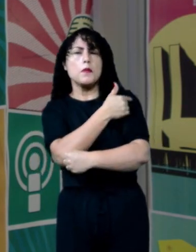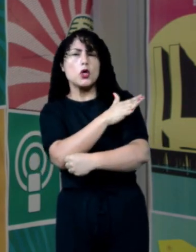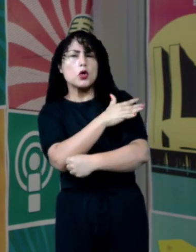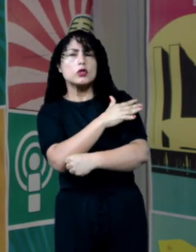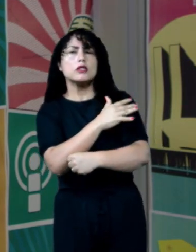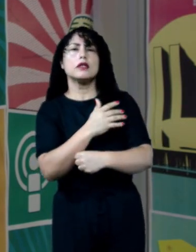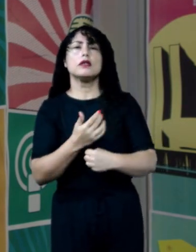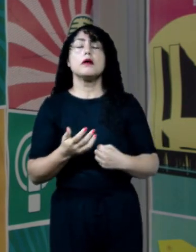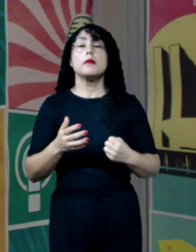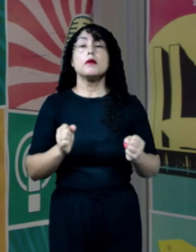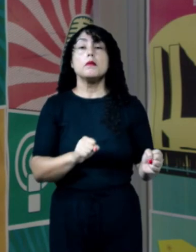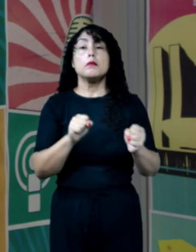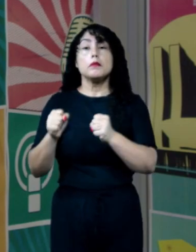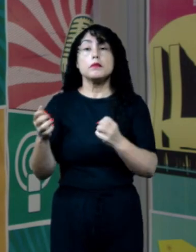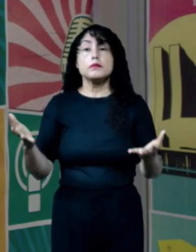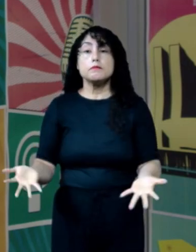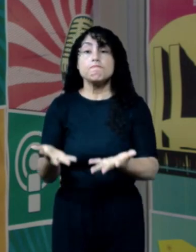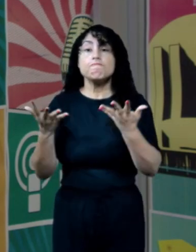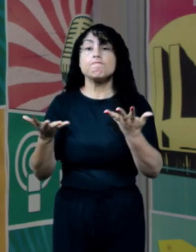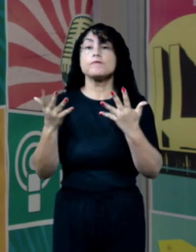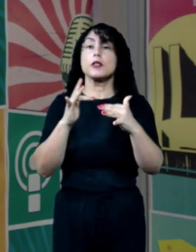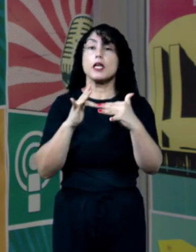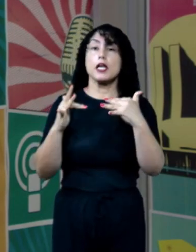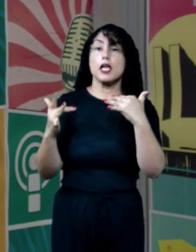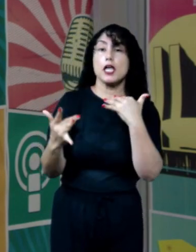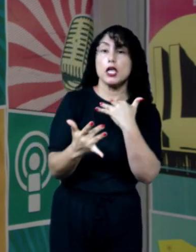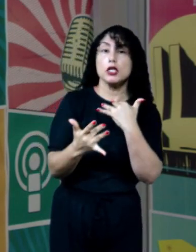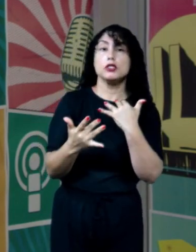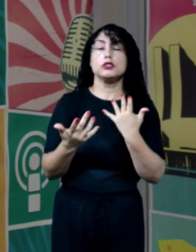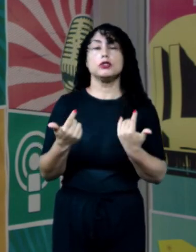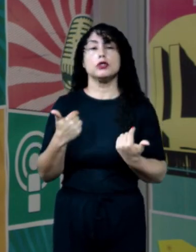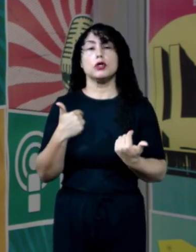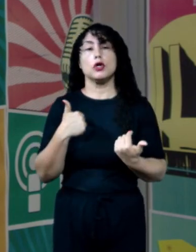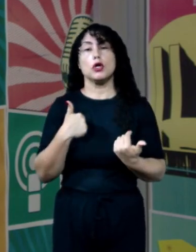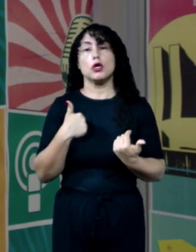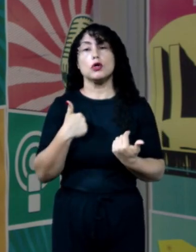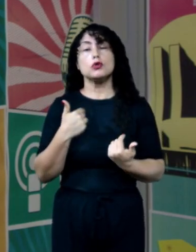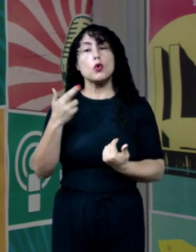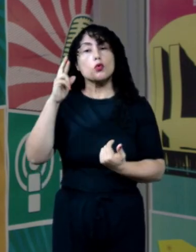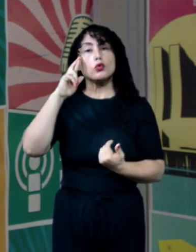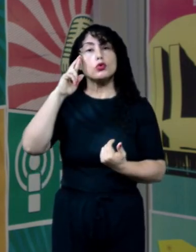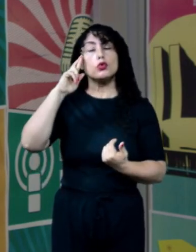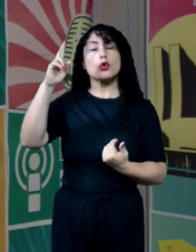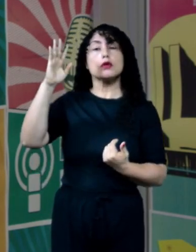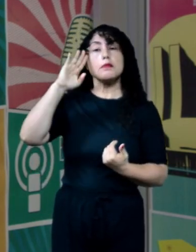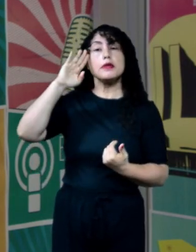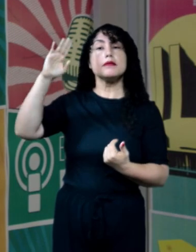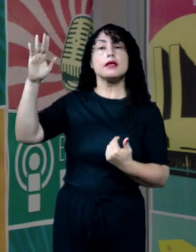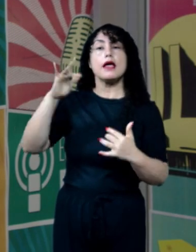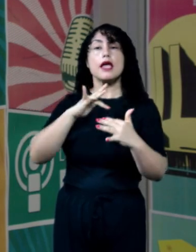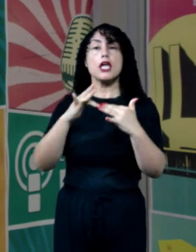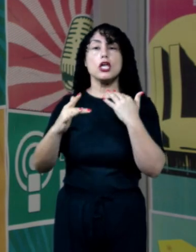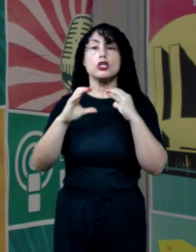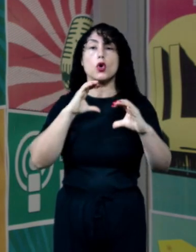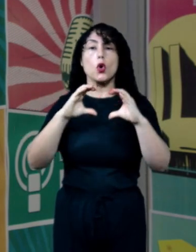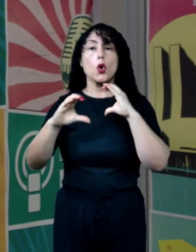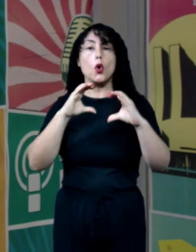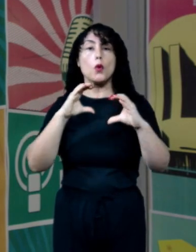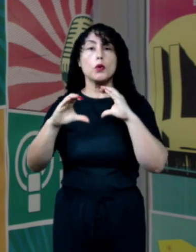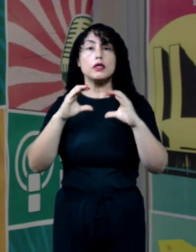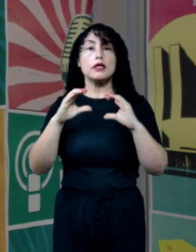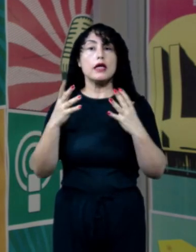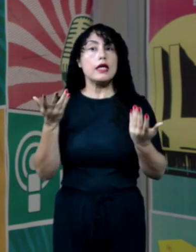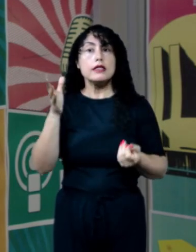sendo potencializado pelas redes sociais. Não é à toa agora que os donos das principais redes de comunicação, elas